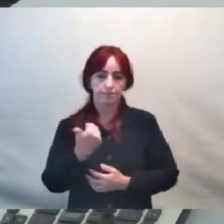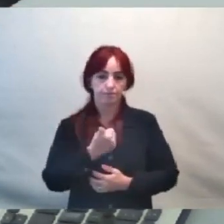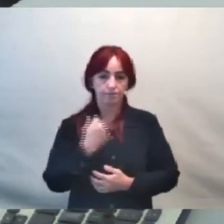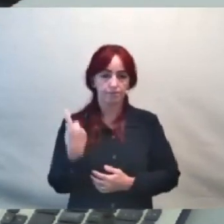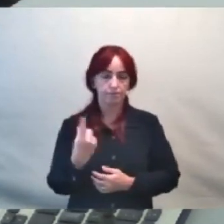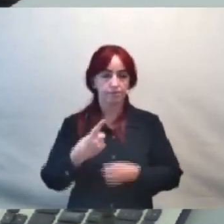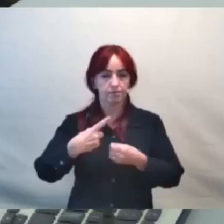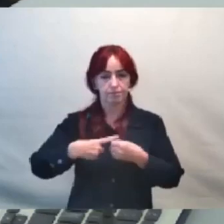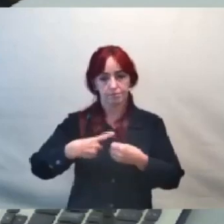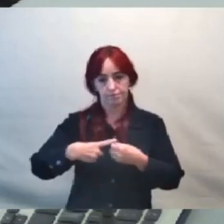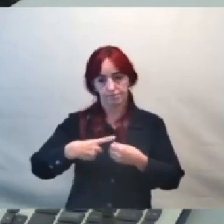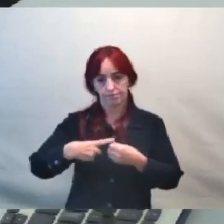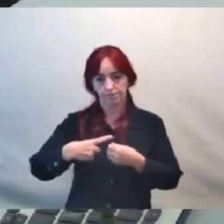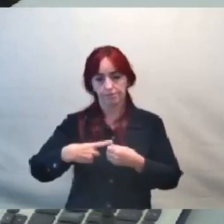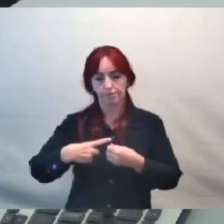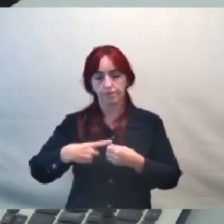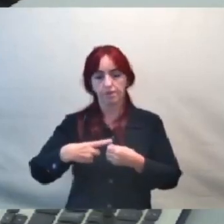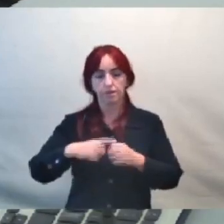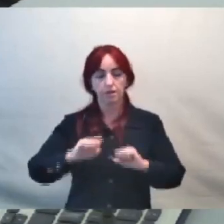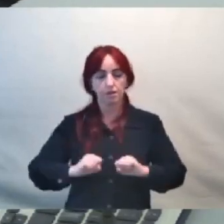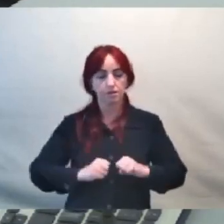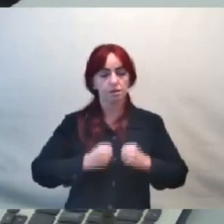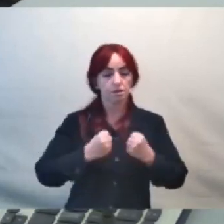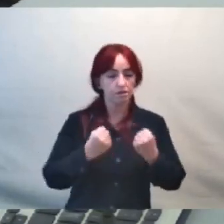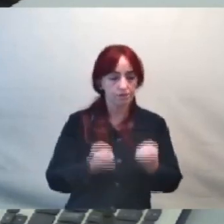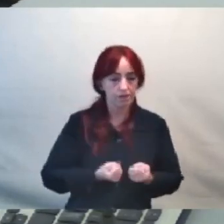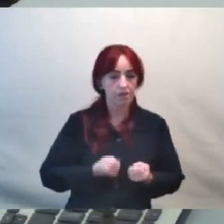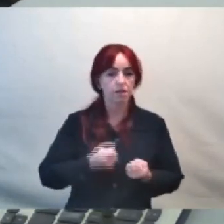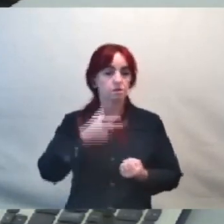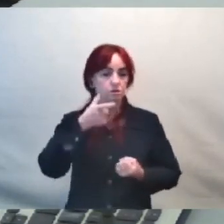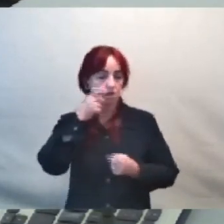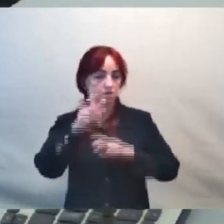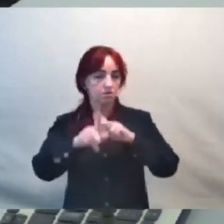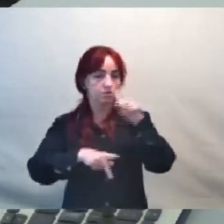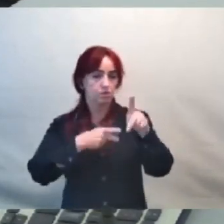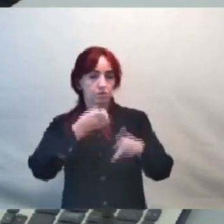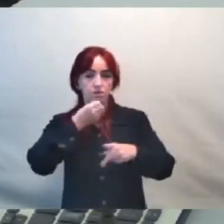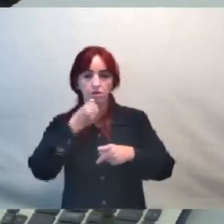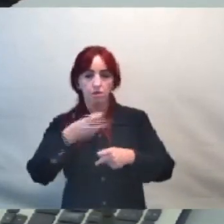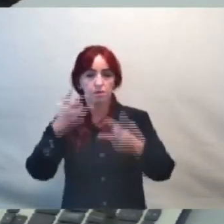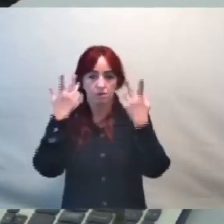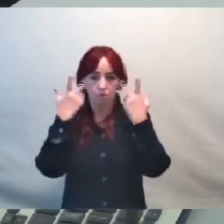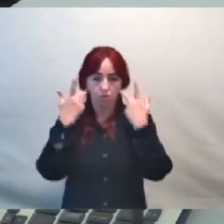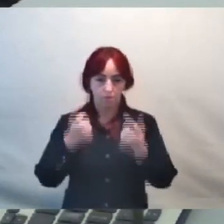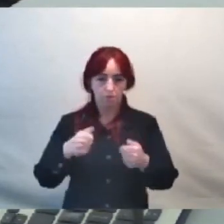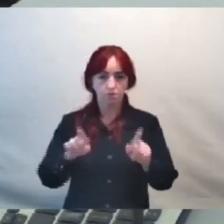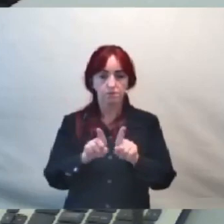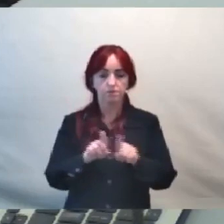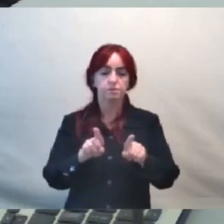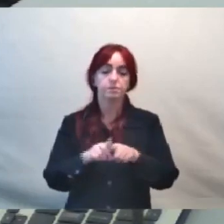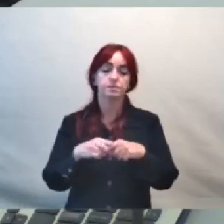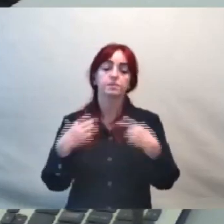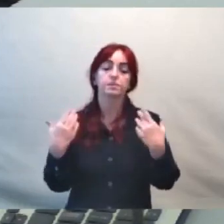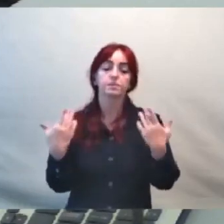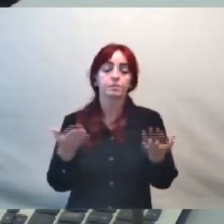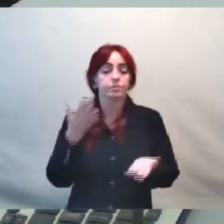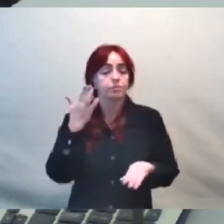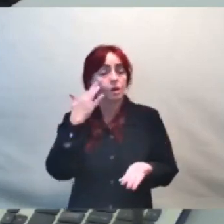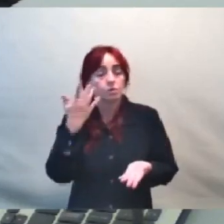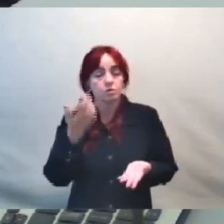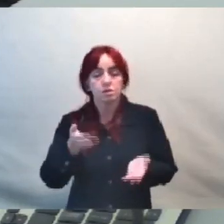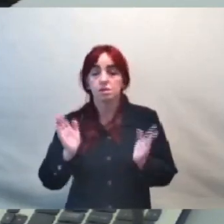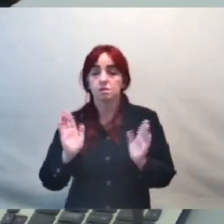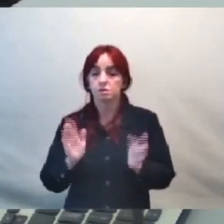cidade, né, na defesa do interesse público e do bem comum. Então, eu não sei se isso é praxe já, mas